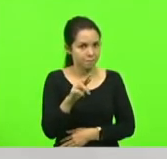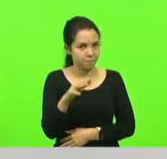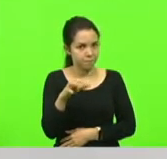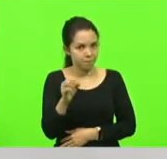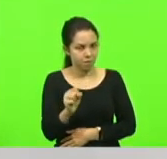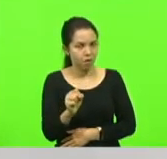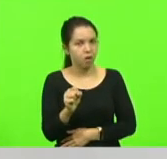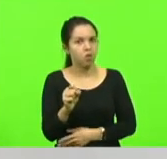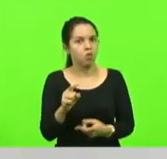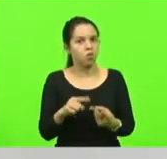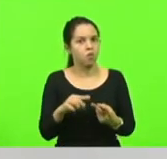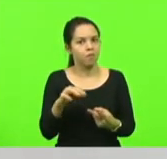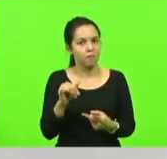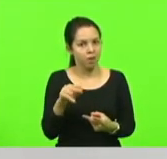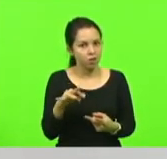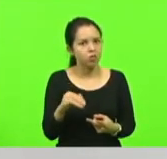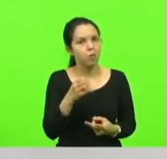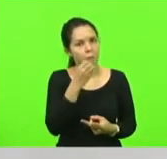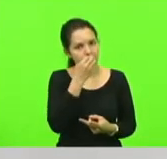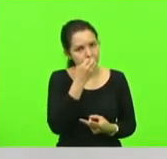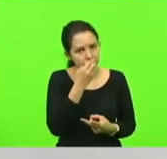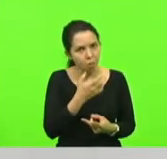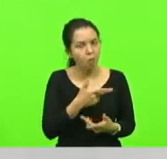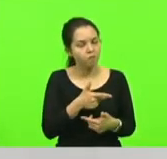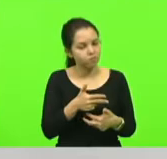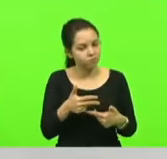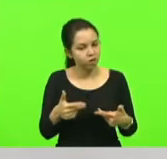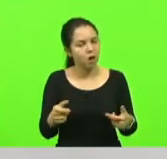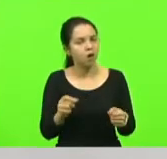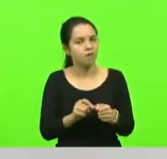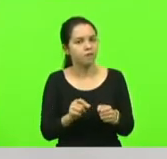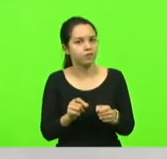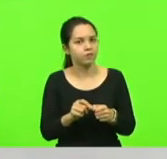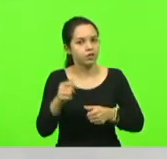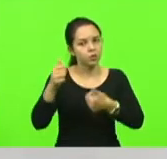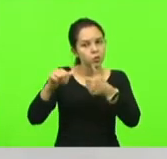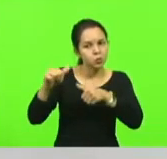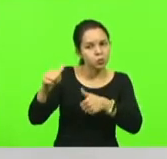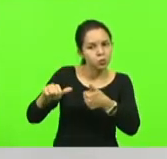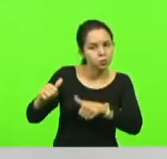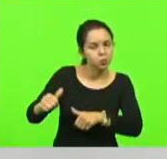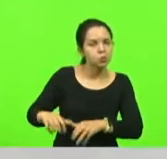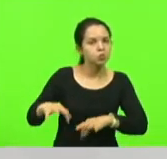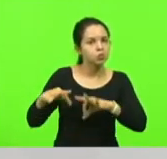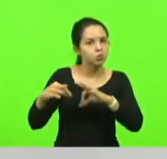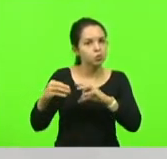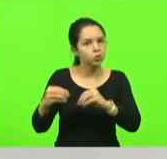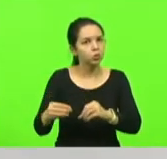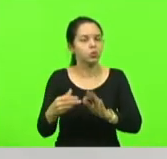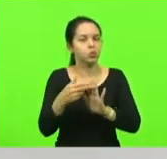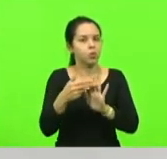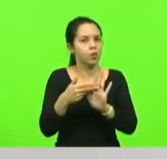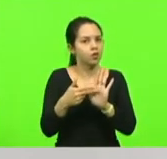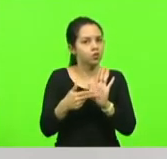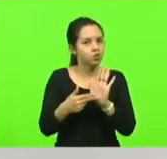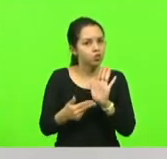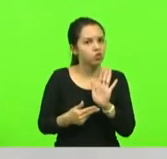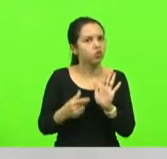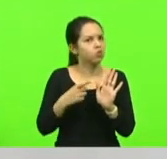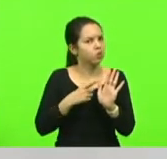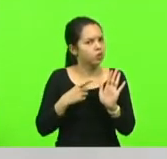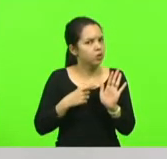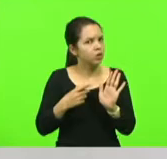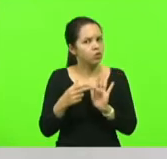fez muita coisa boa, realmente revisou todo o estoque normativo, tinha norma para muita